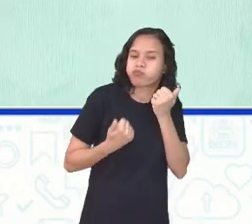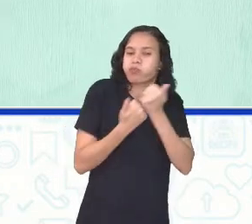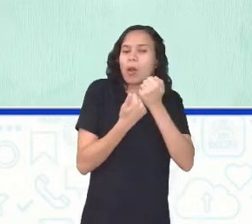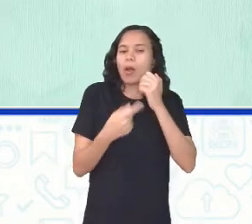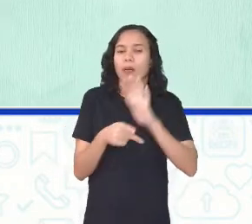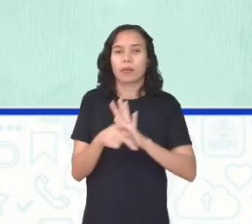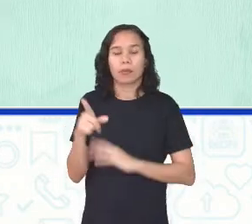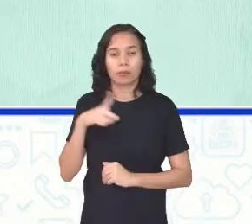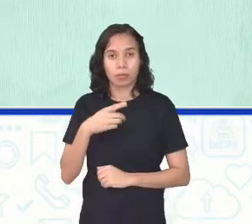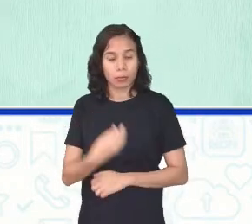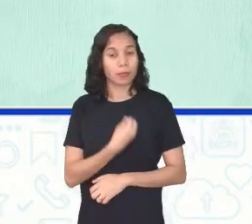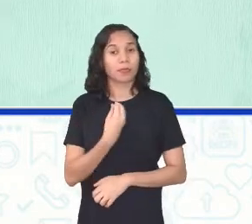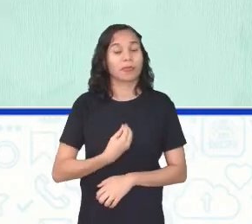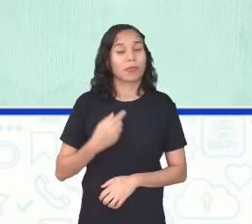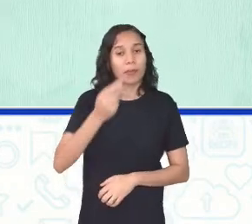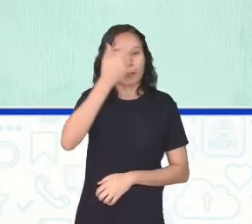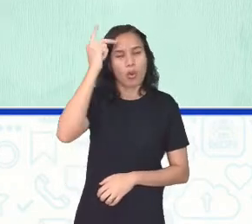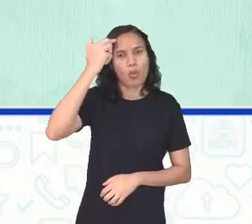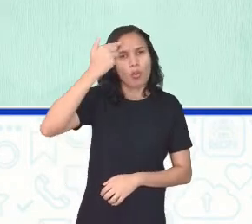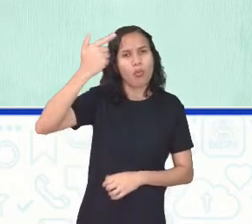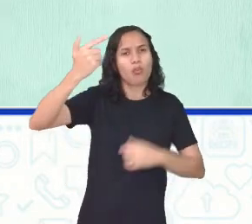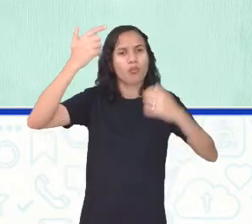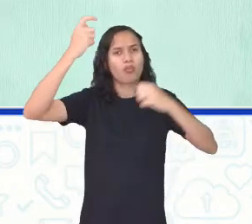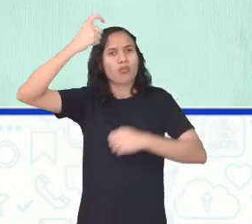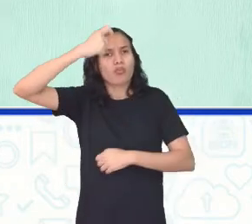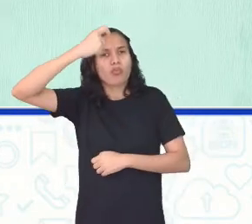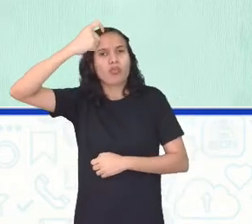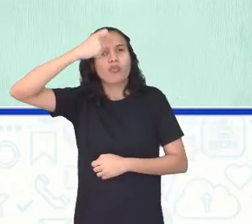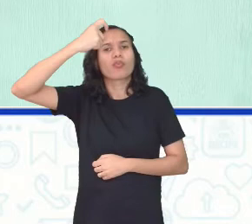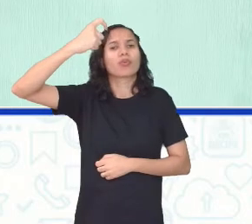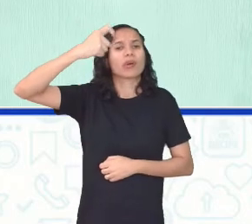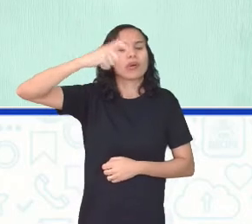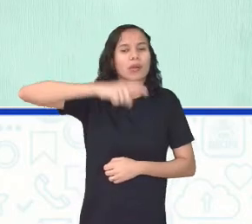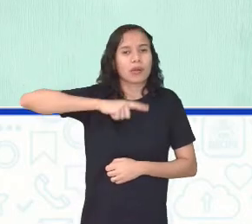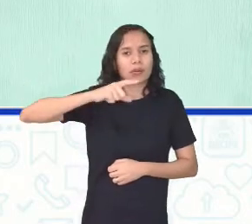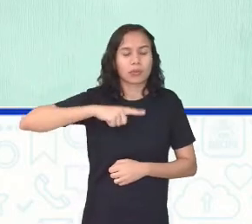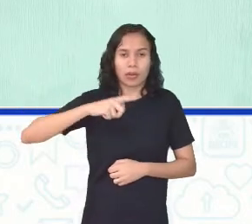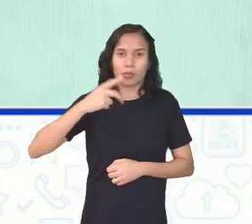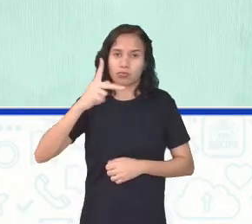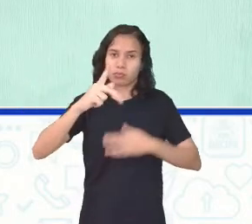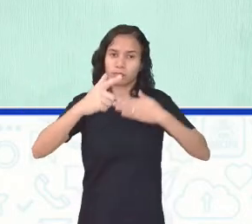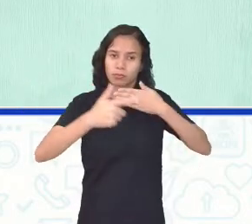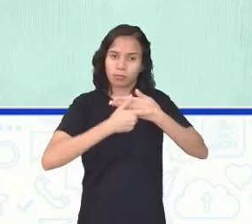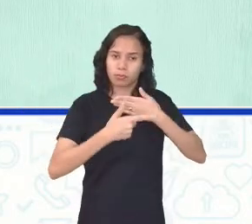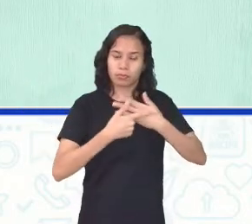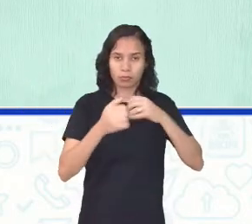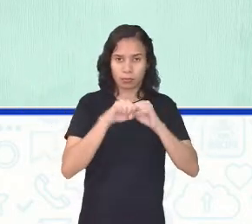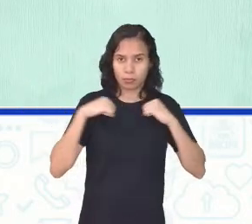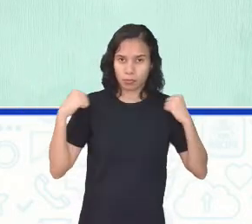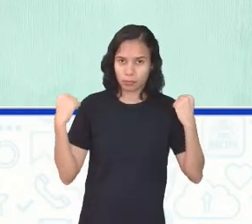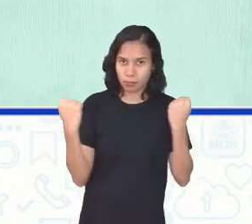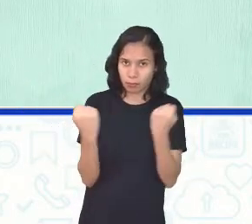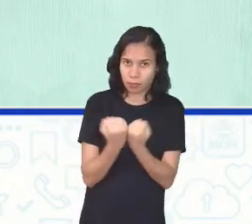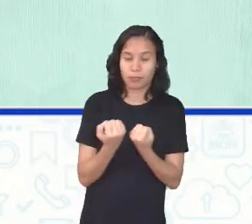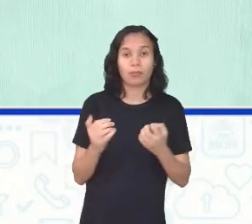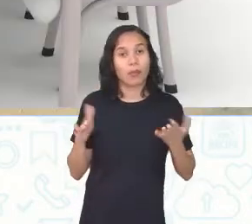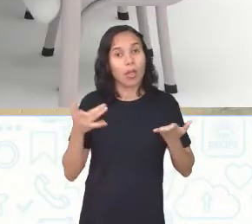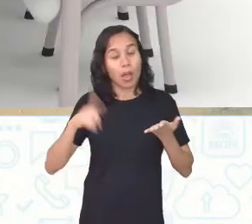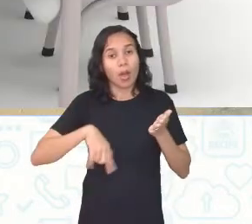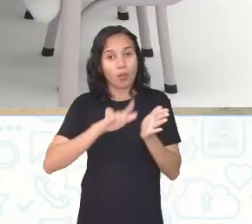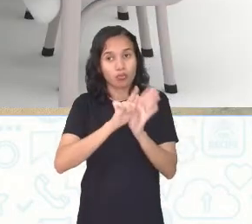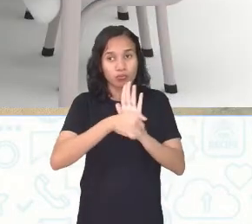você, fazendo você ter consciência do seu papel na sociedade. Então, é um gênero